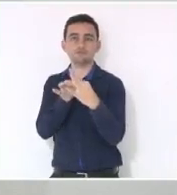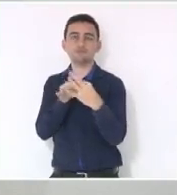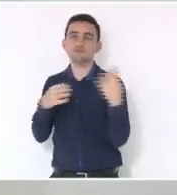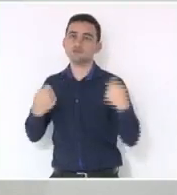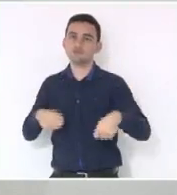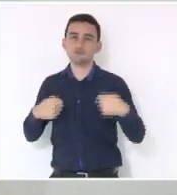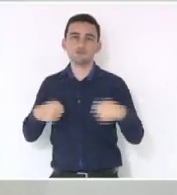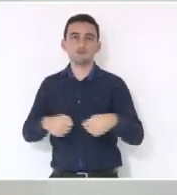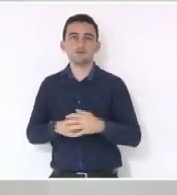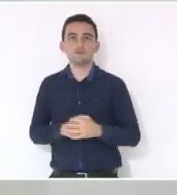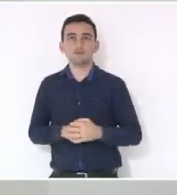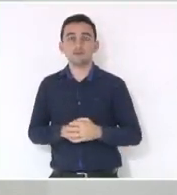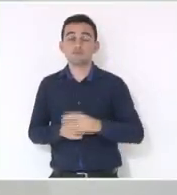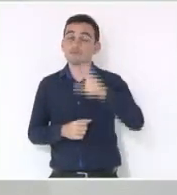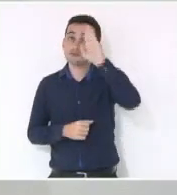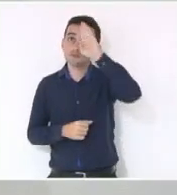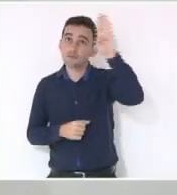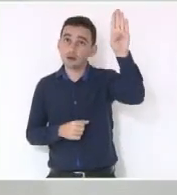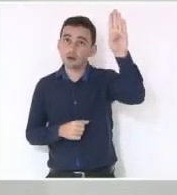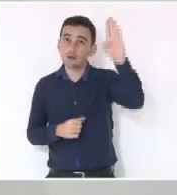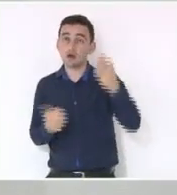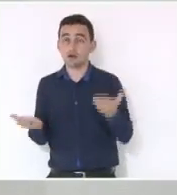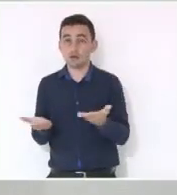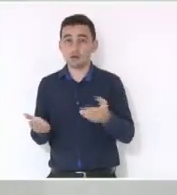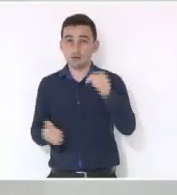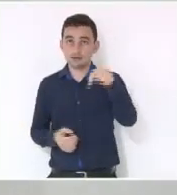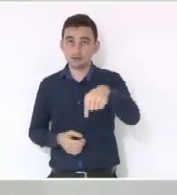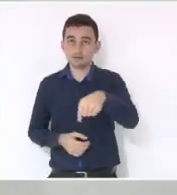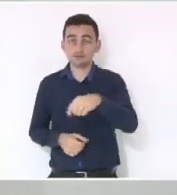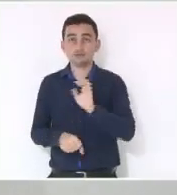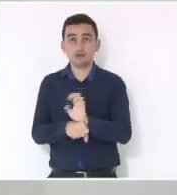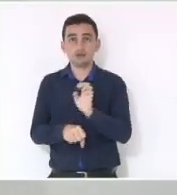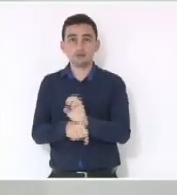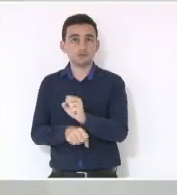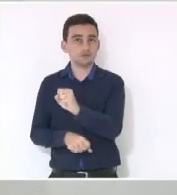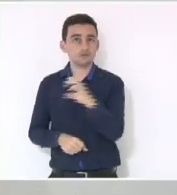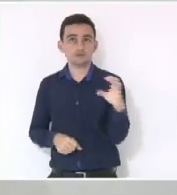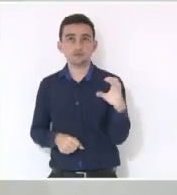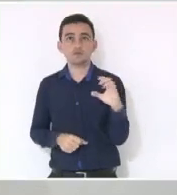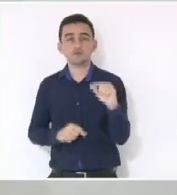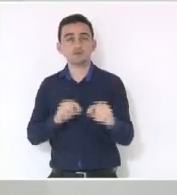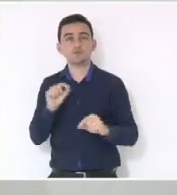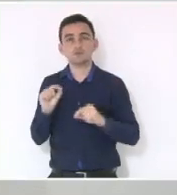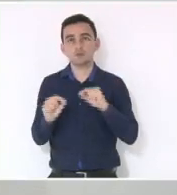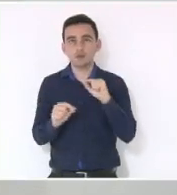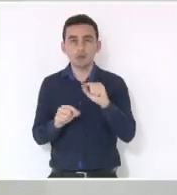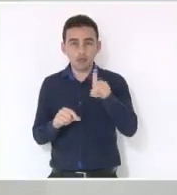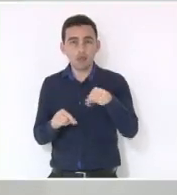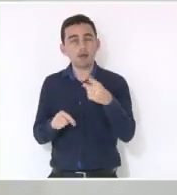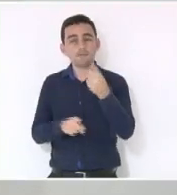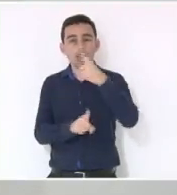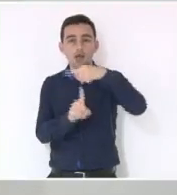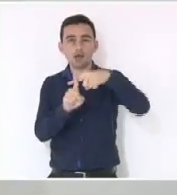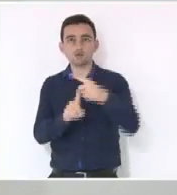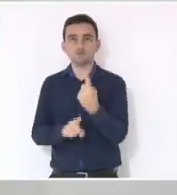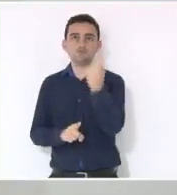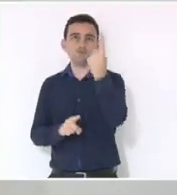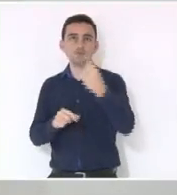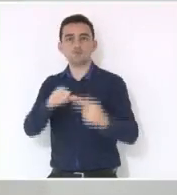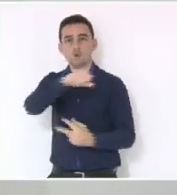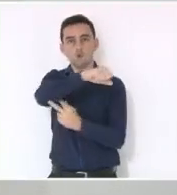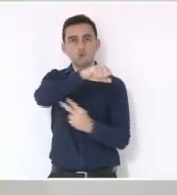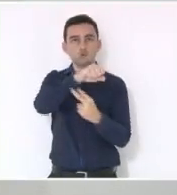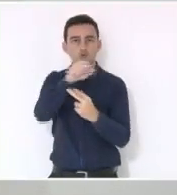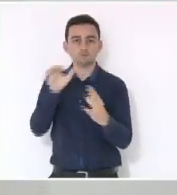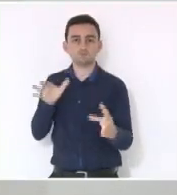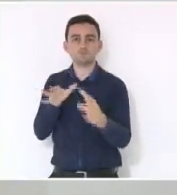ser adotada pelo Estado de Santa Catarina, mais uma ponte ligando ilha ao continente